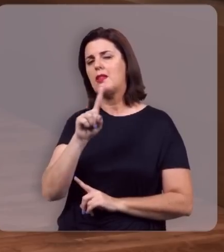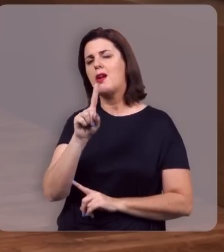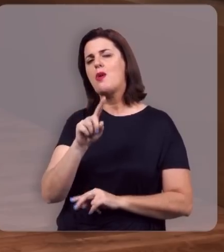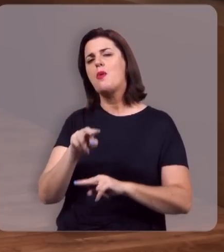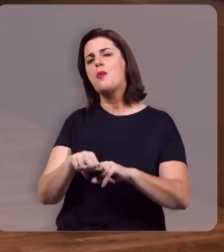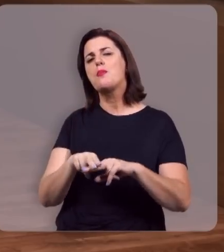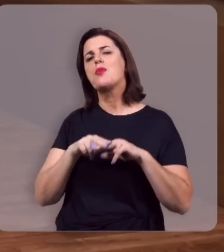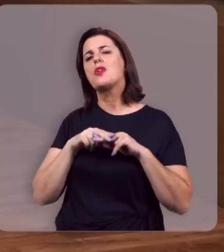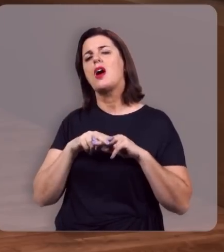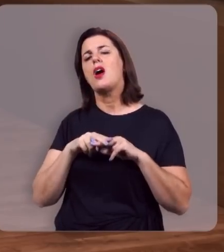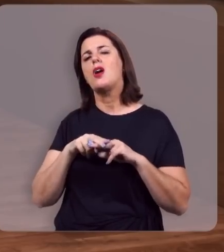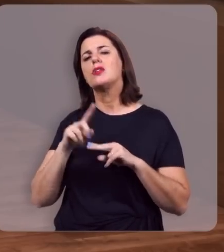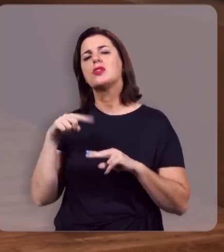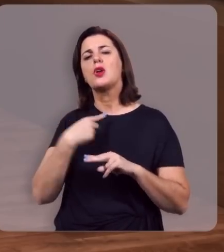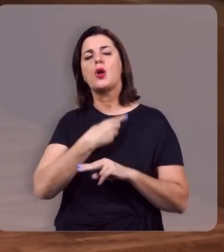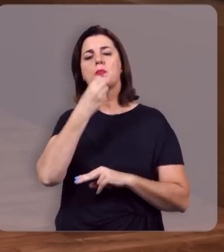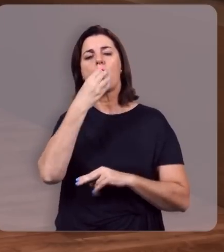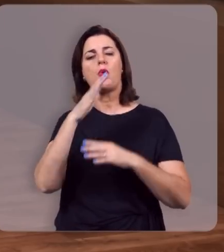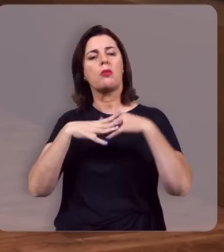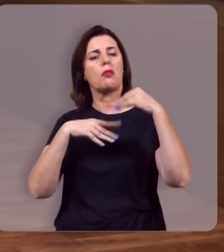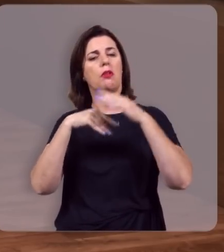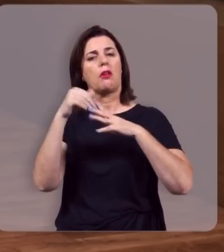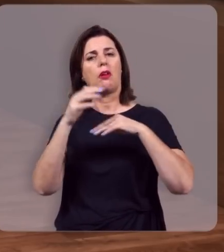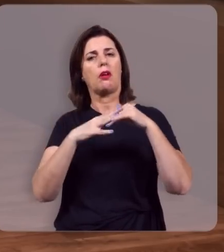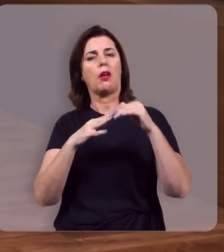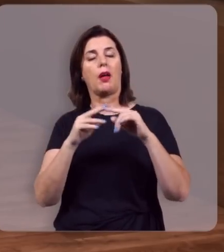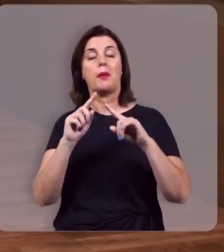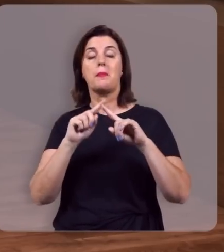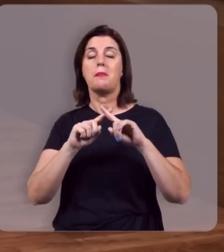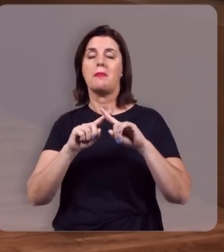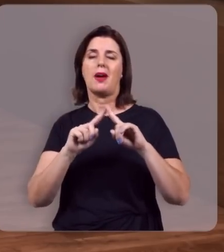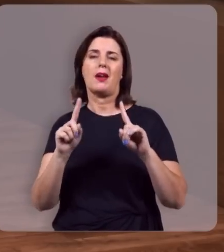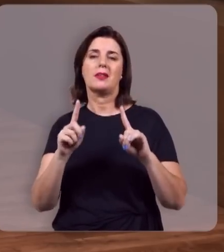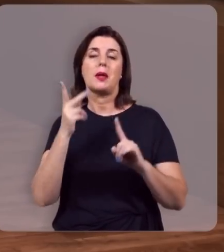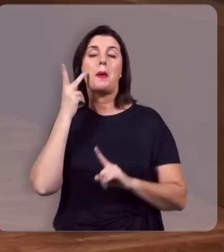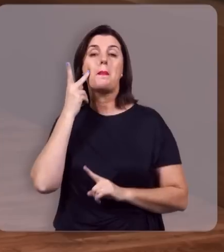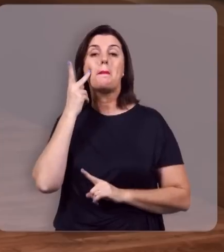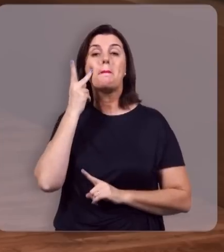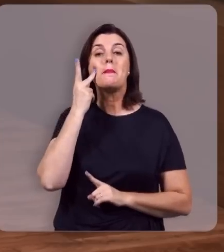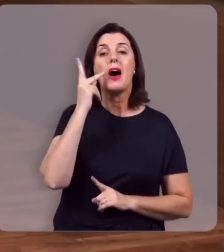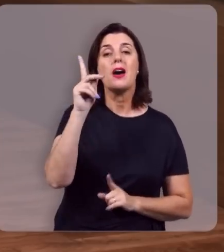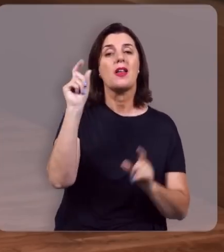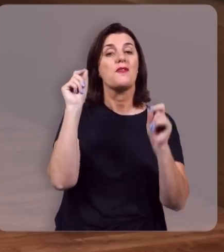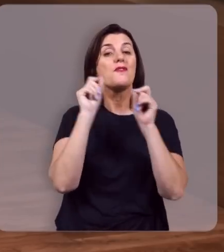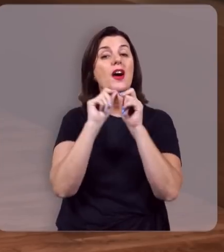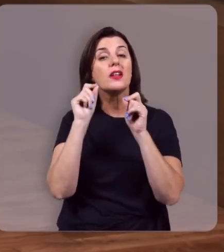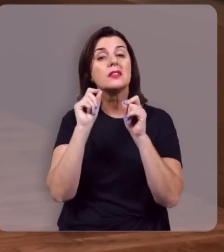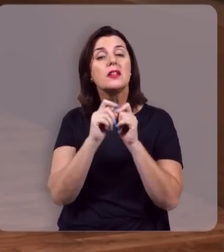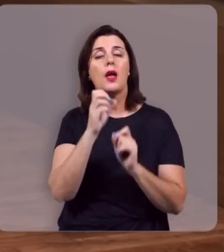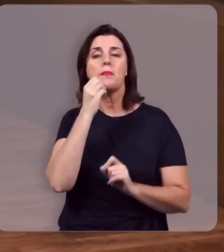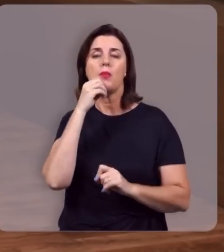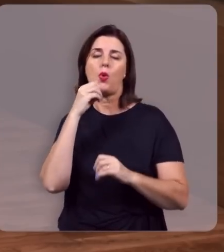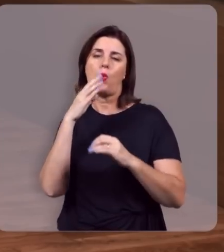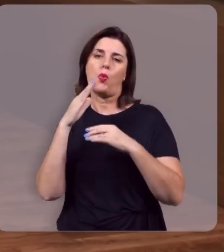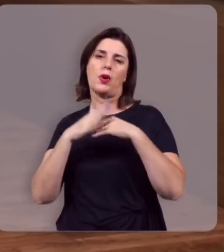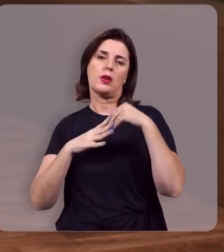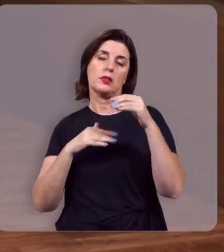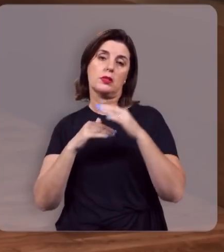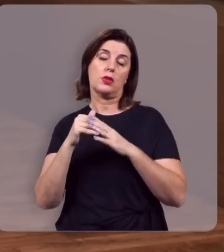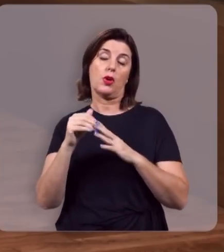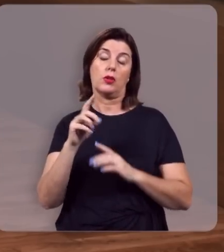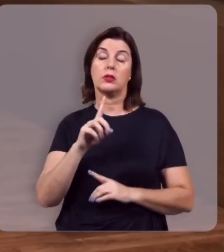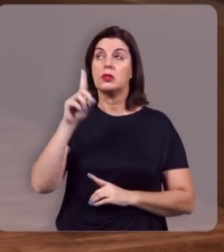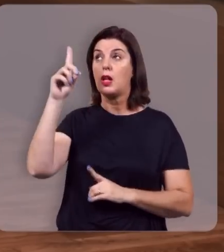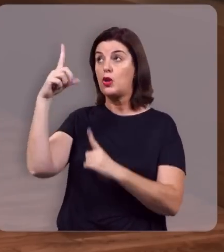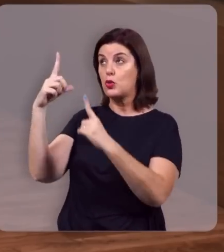causa das nossas boas obras, mas para as boas obras. Deus não nos escolheu por causa da nossa